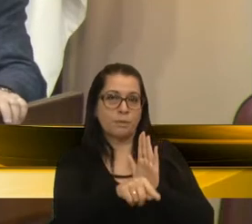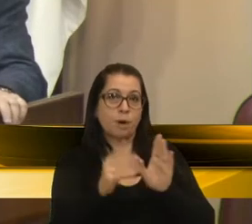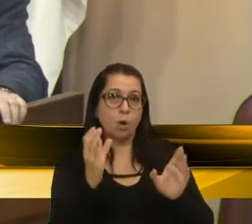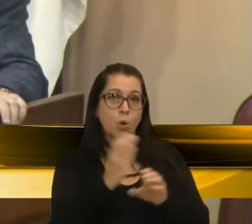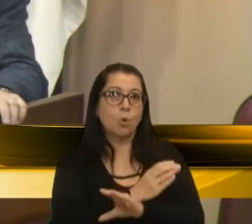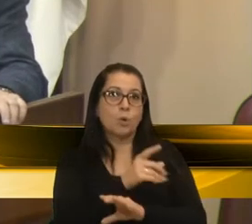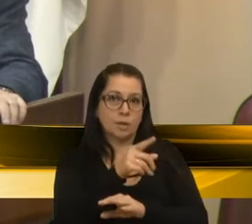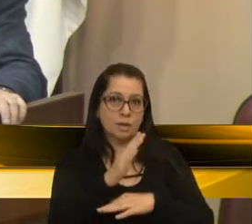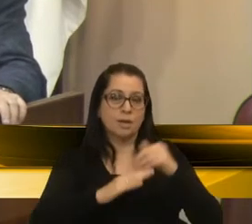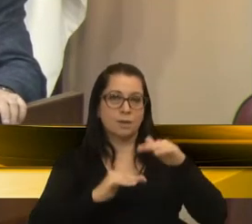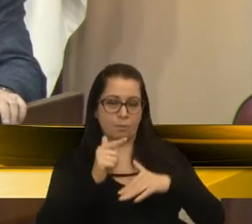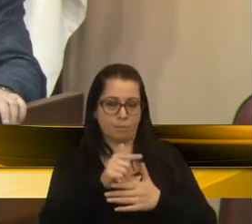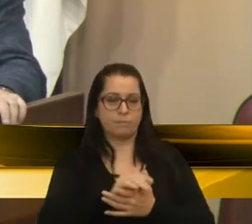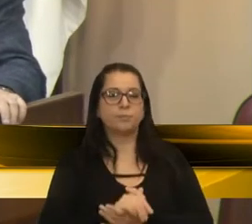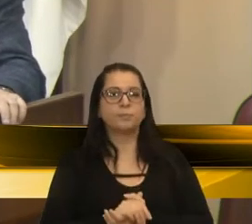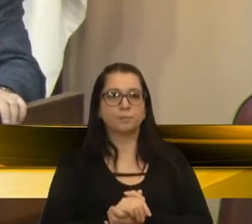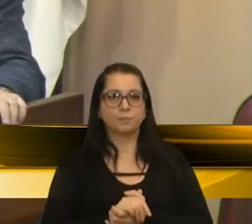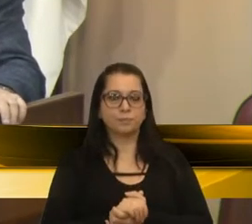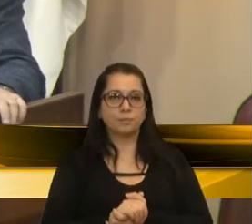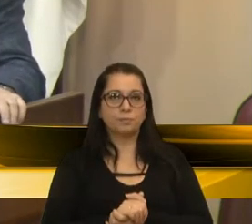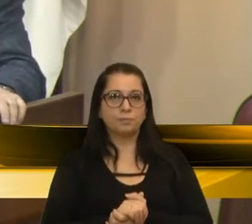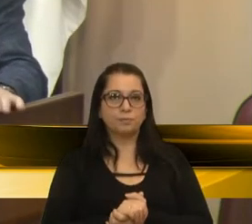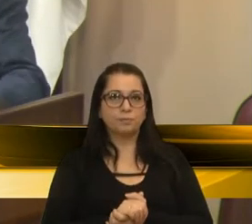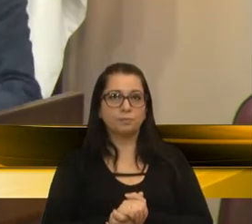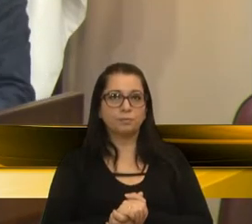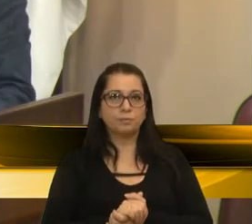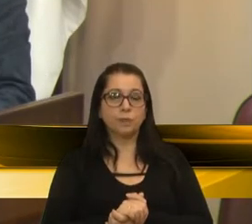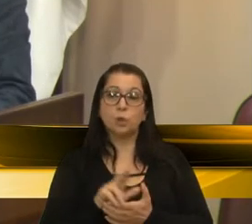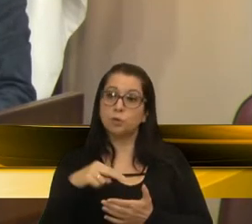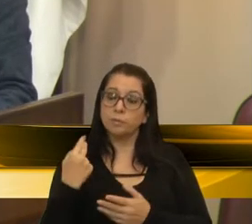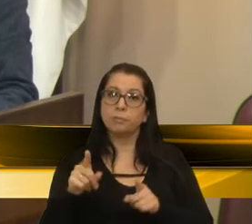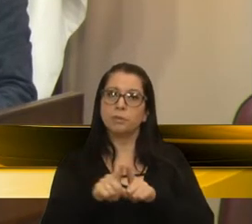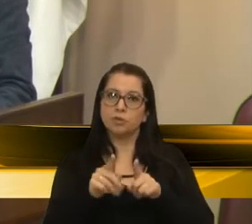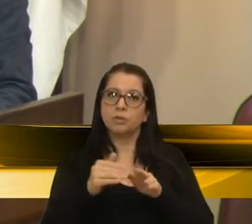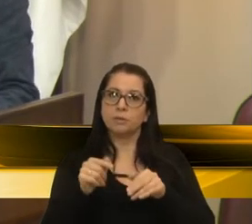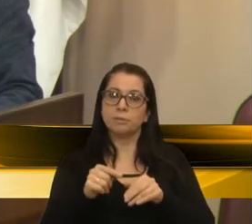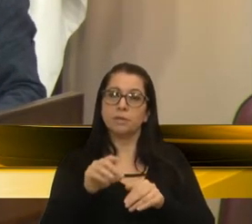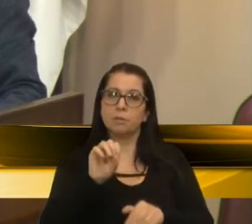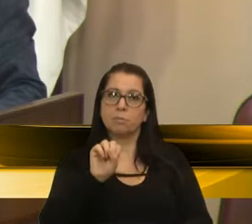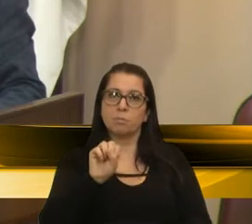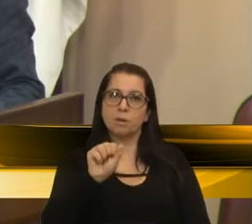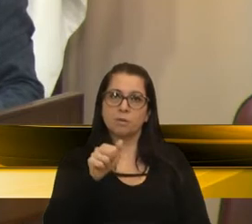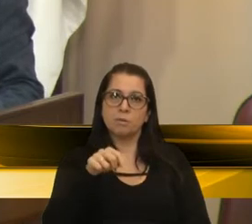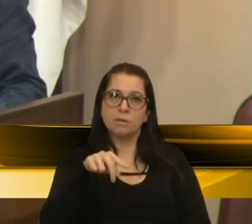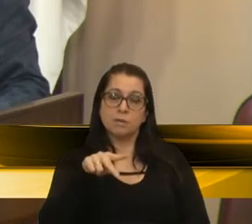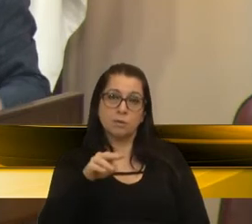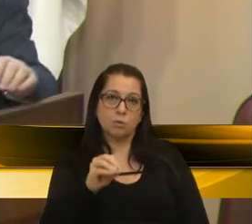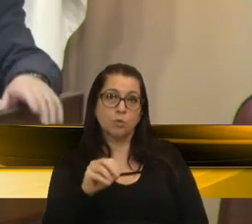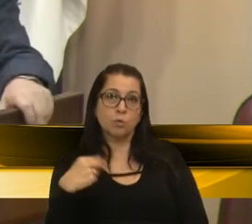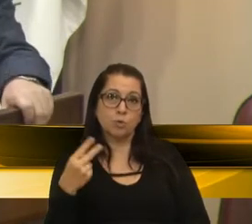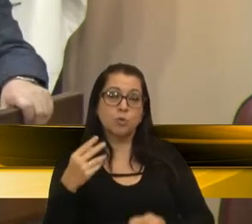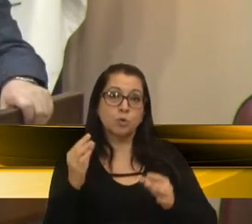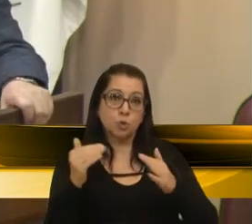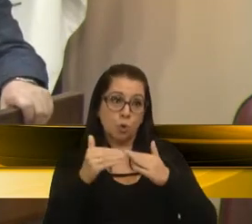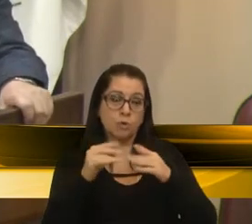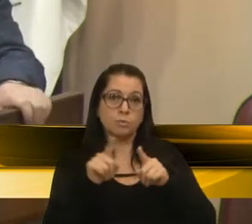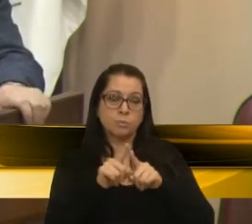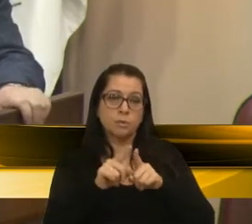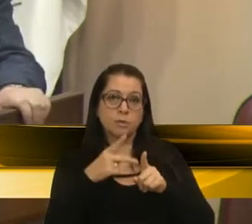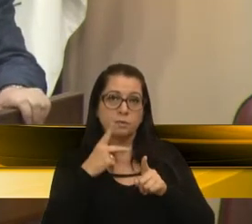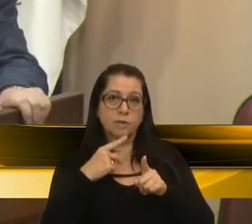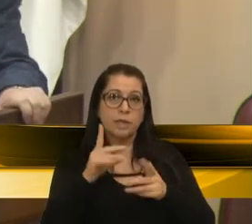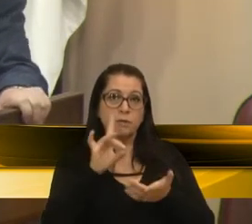concluir a obra ali. E nos foi solicitado pelo Sandro, e nós concordamos também, uma